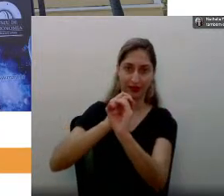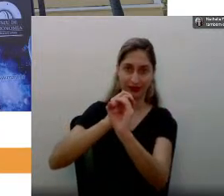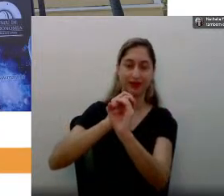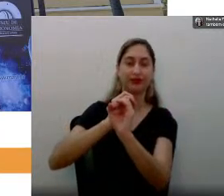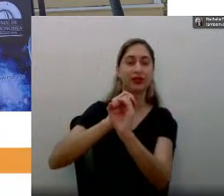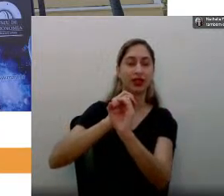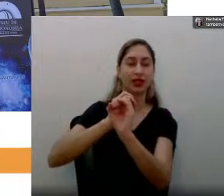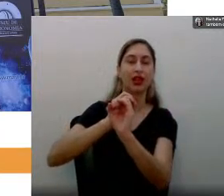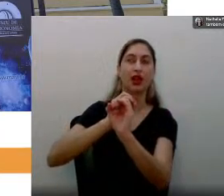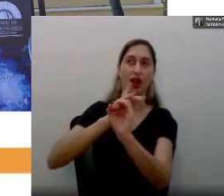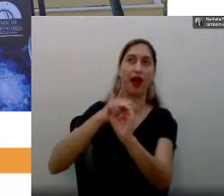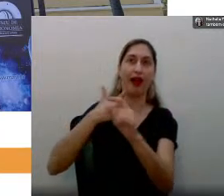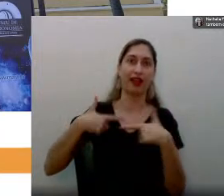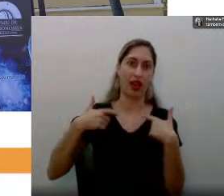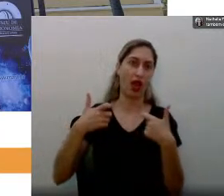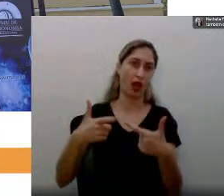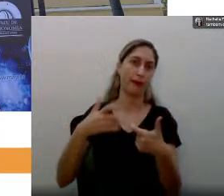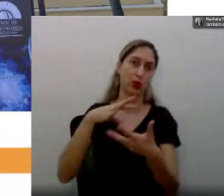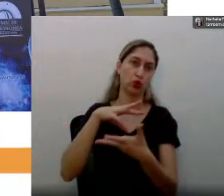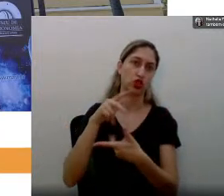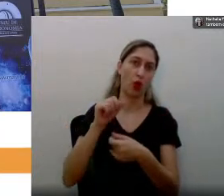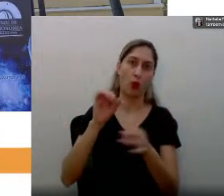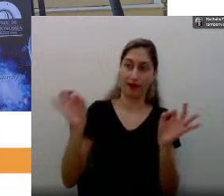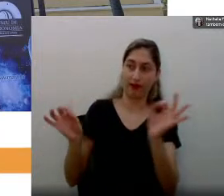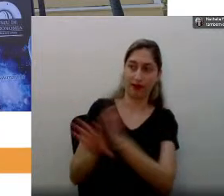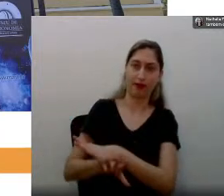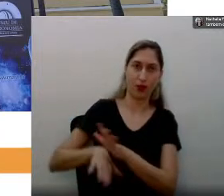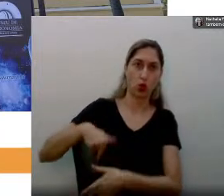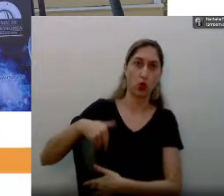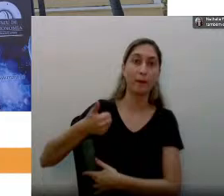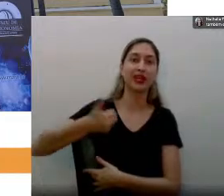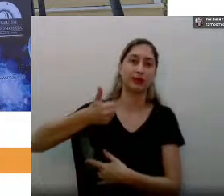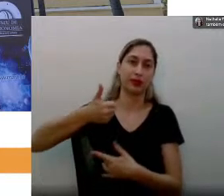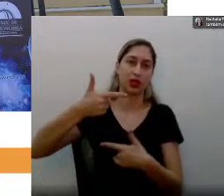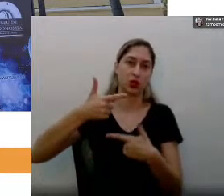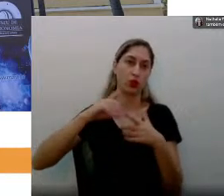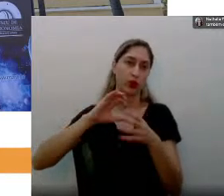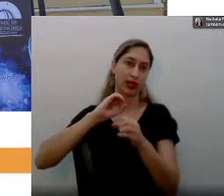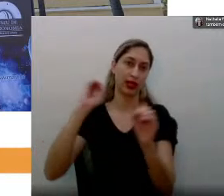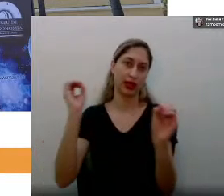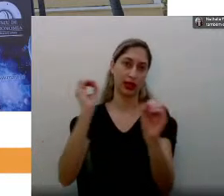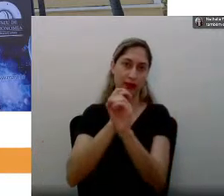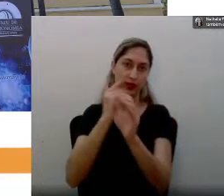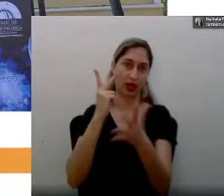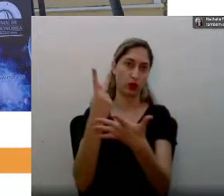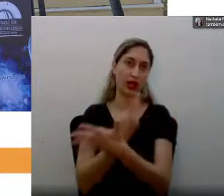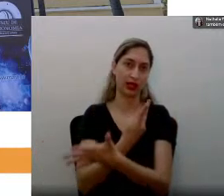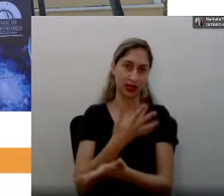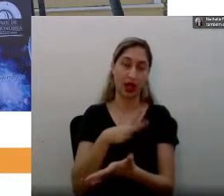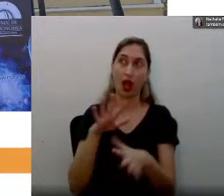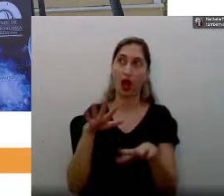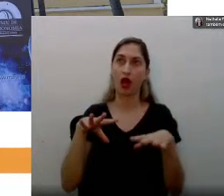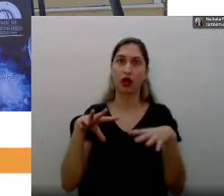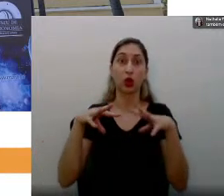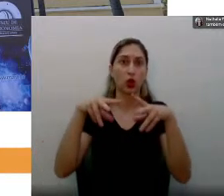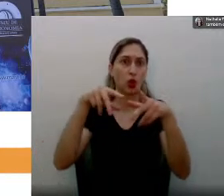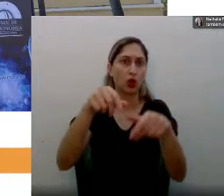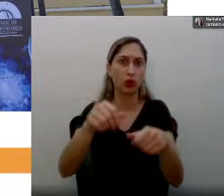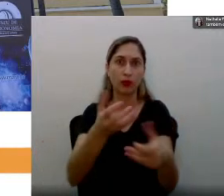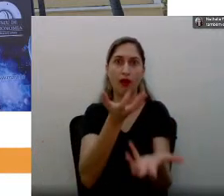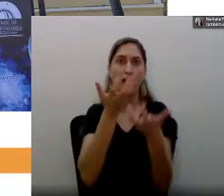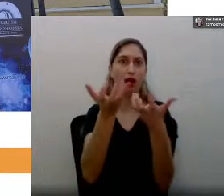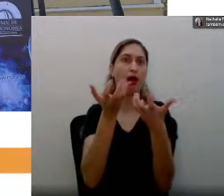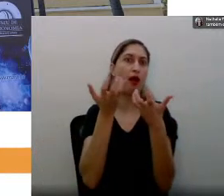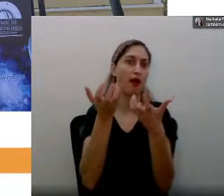gerou muito apelo popular é esse acontecimento né porque um e não por pelo fato de